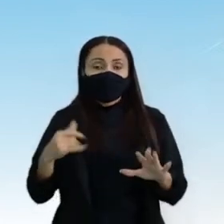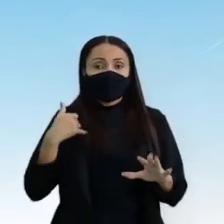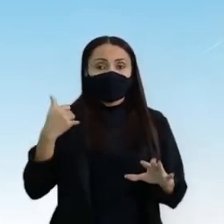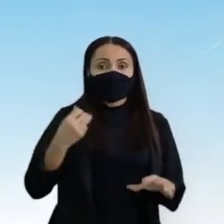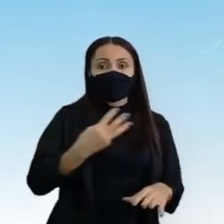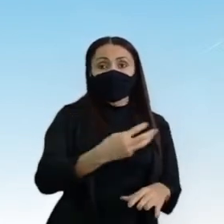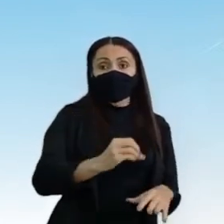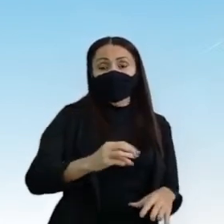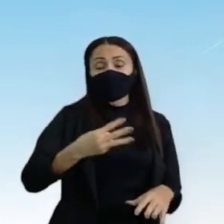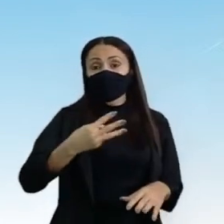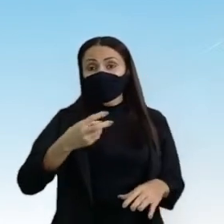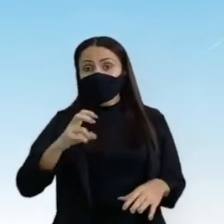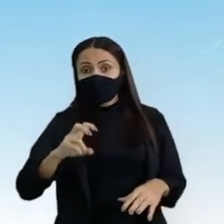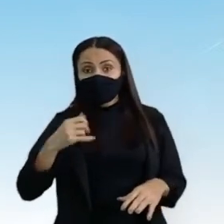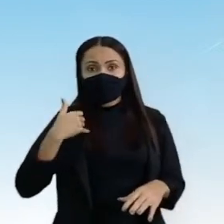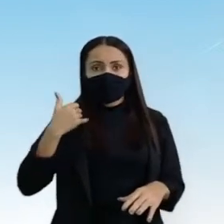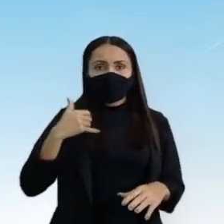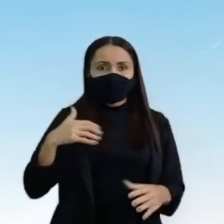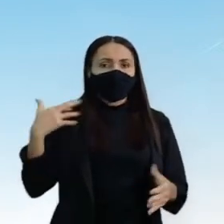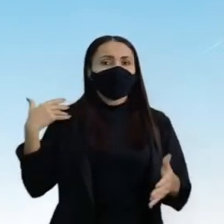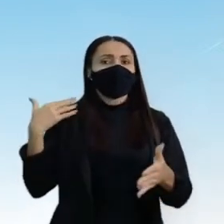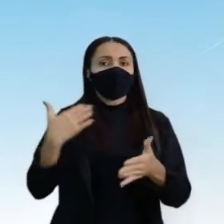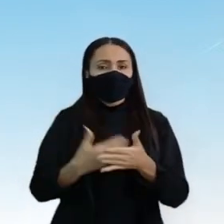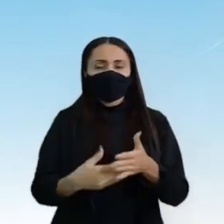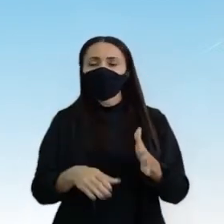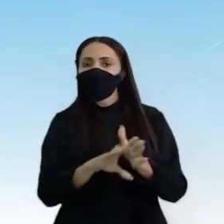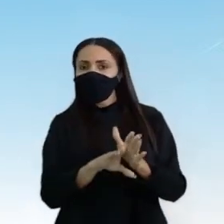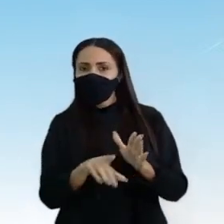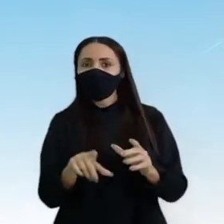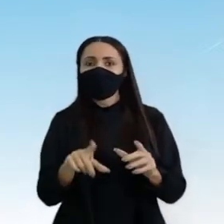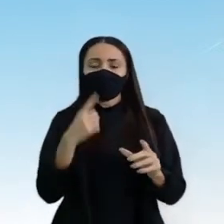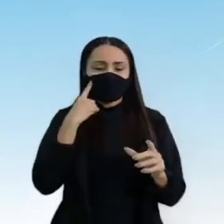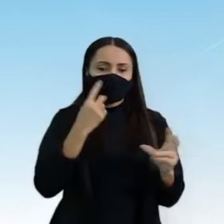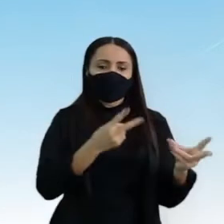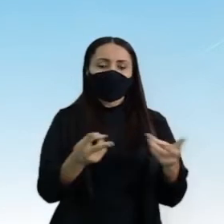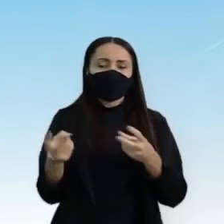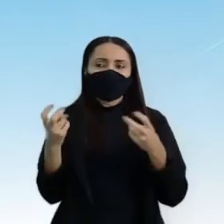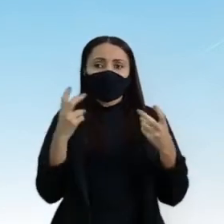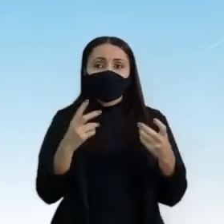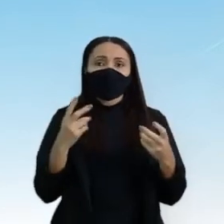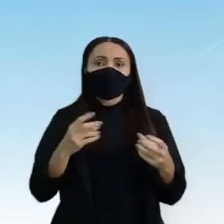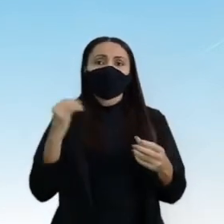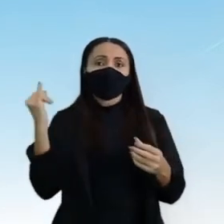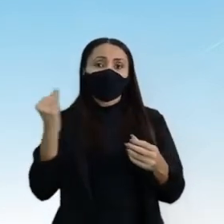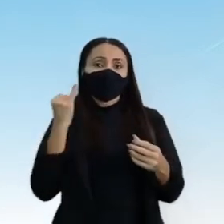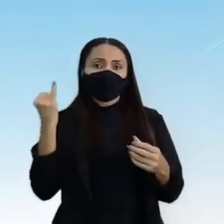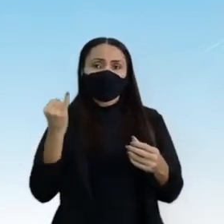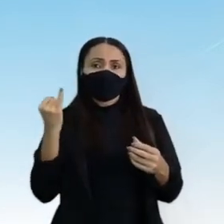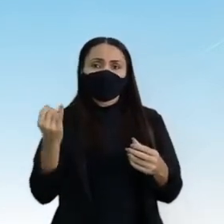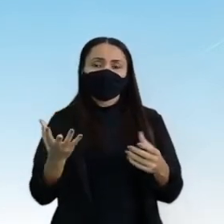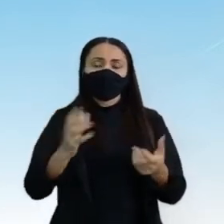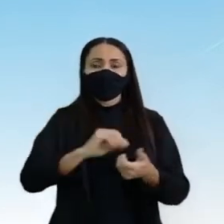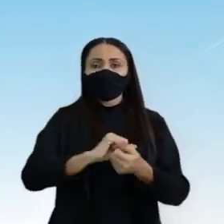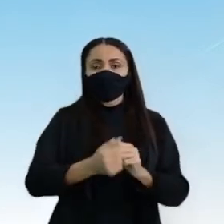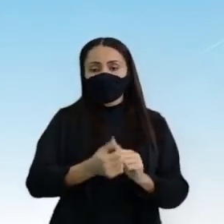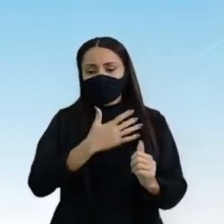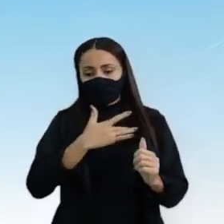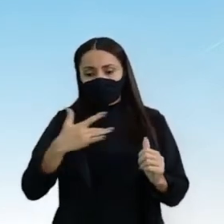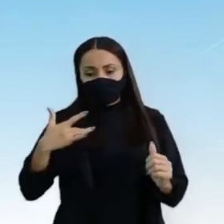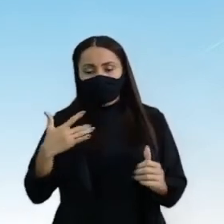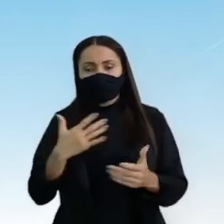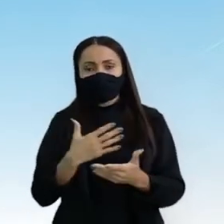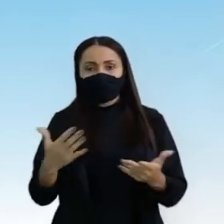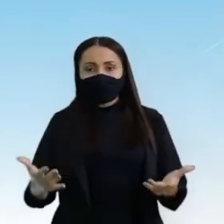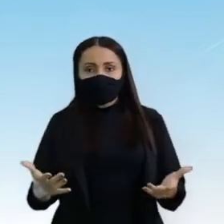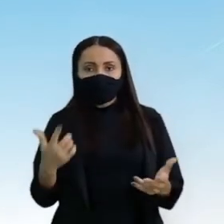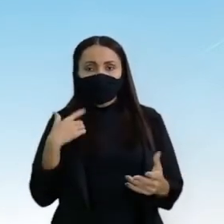35 anos, esses efeitos vão chegar. Então é aí que a gente vê que é importante adotar um hábito alimentar e também de